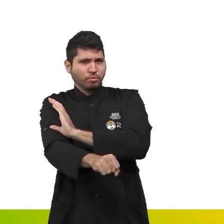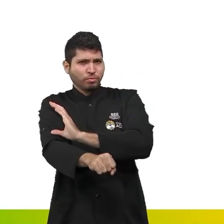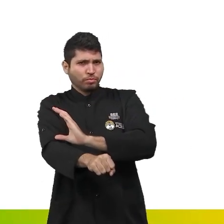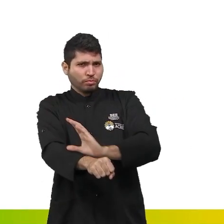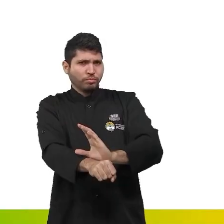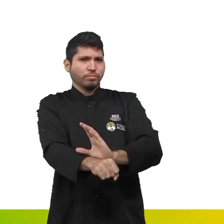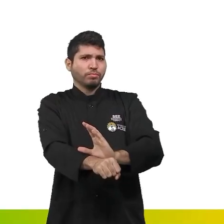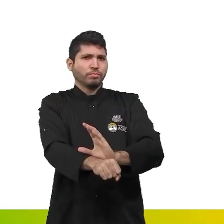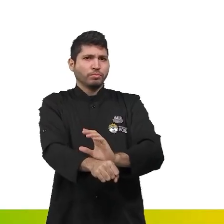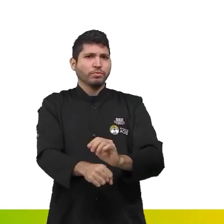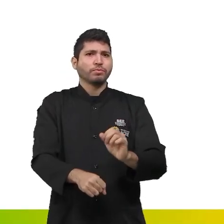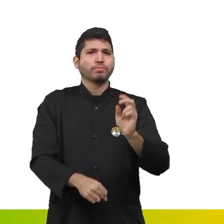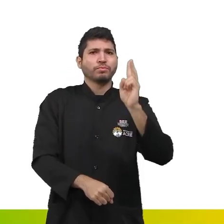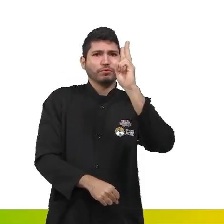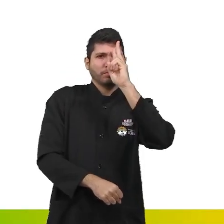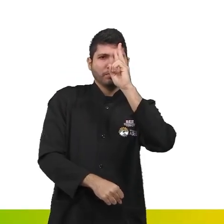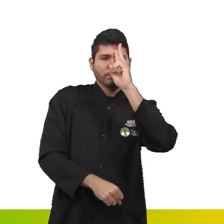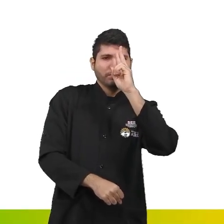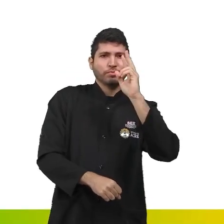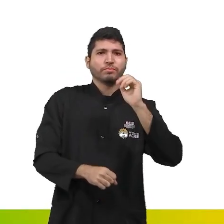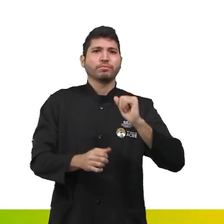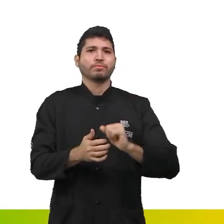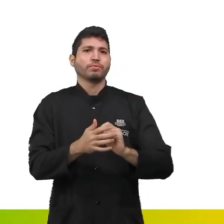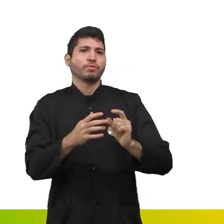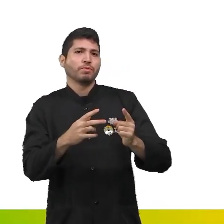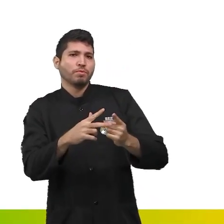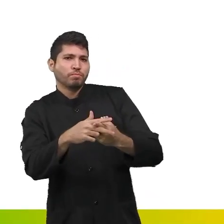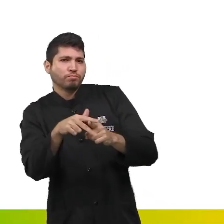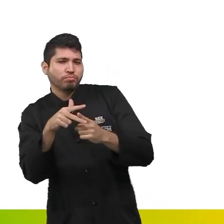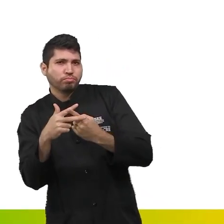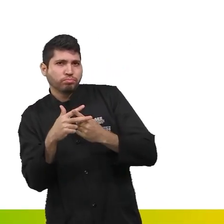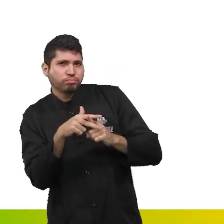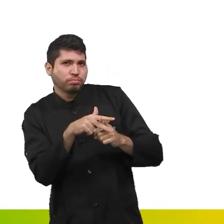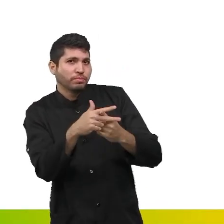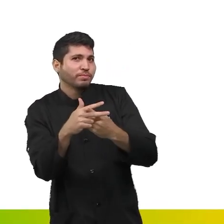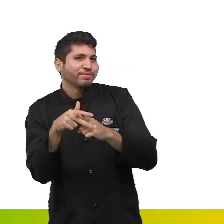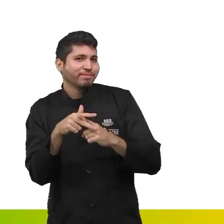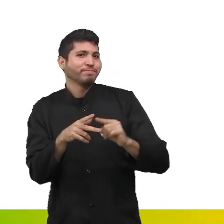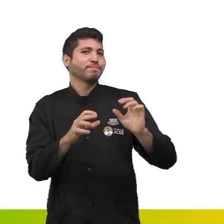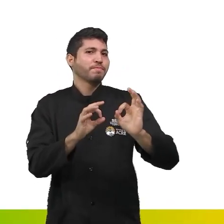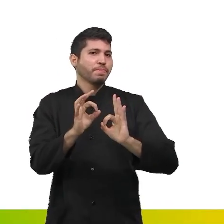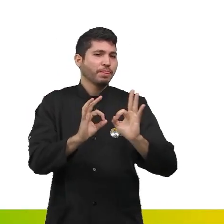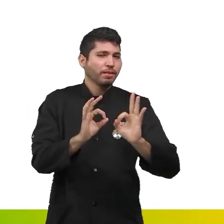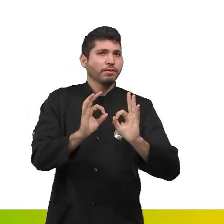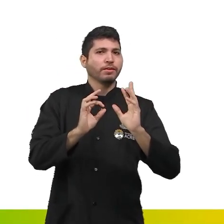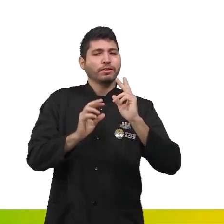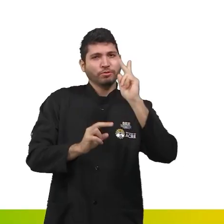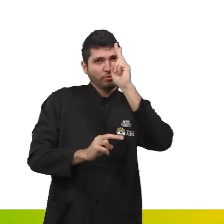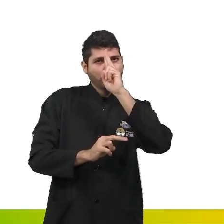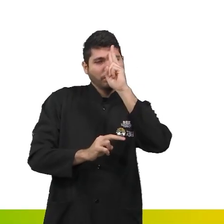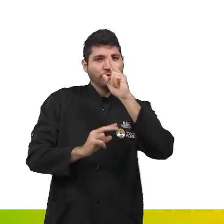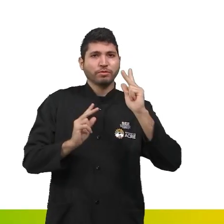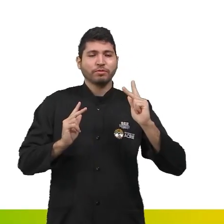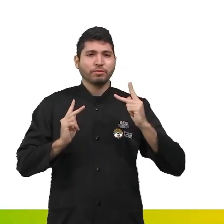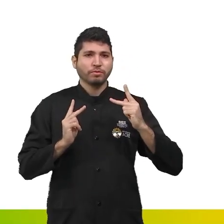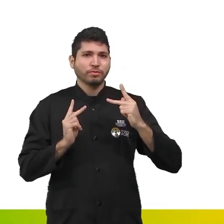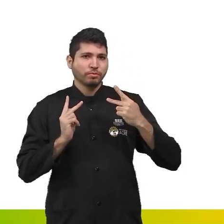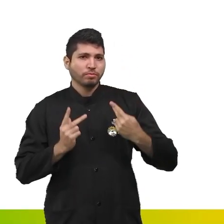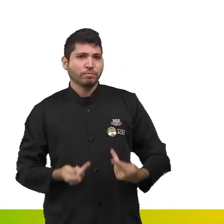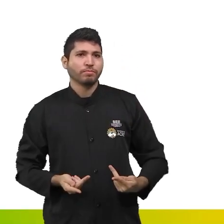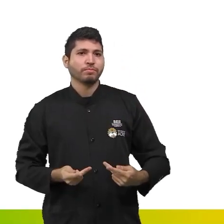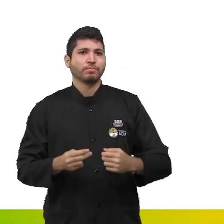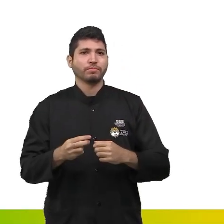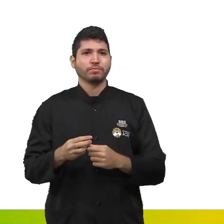da humanidade. Inclusive, moldam a história da humanidade. E o conceito